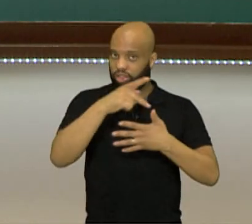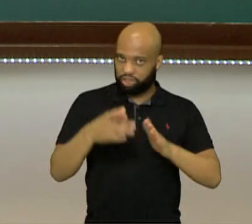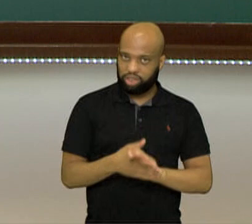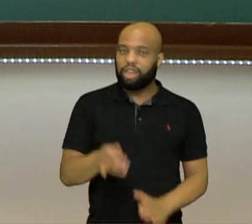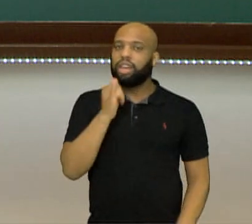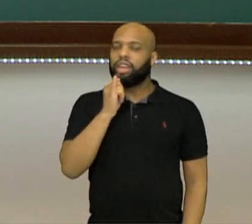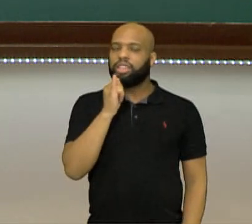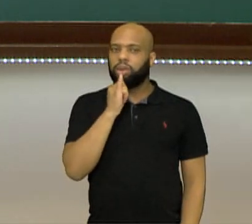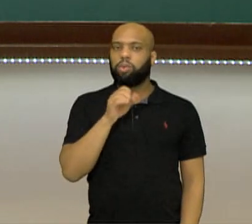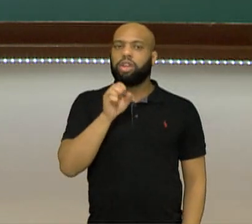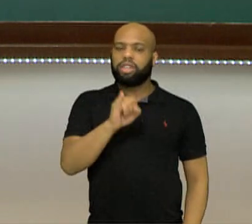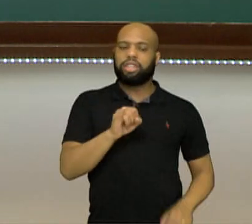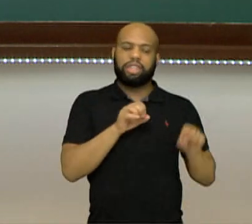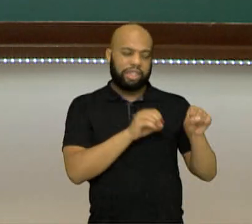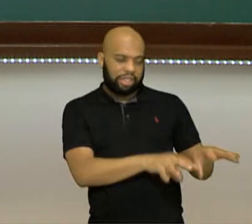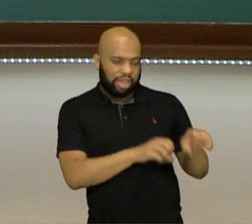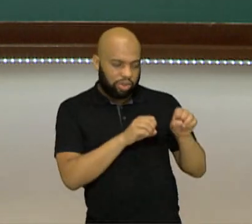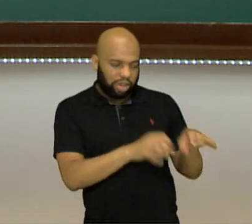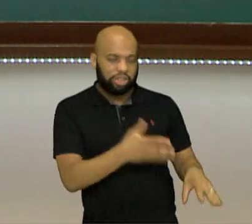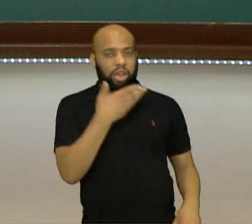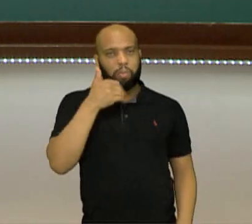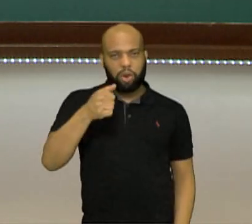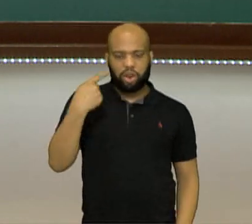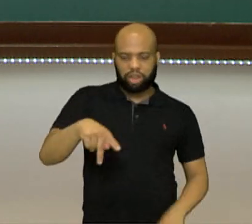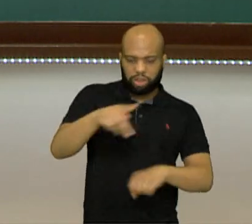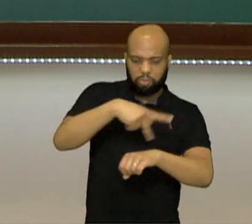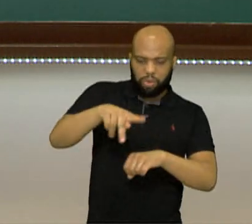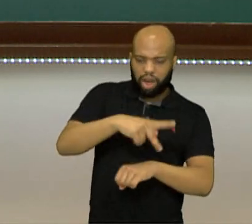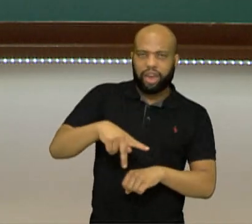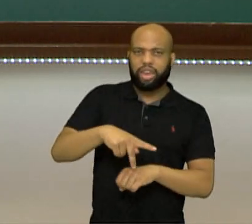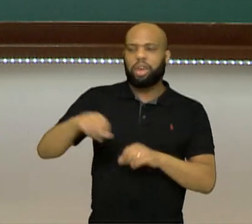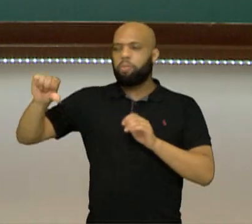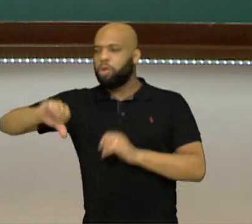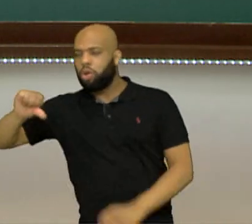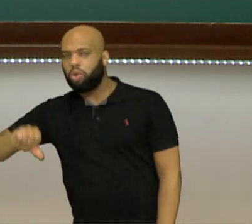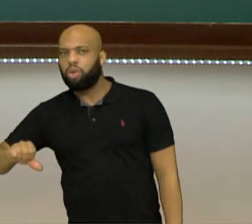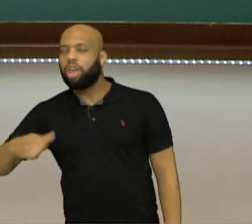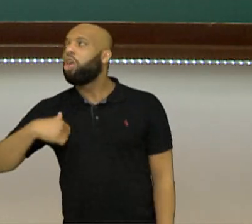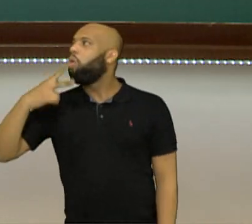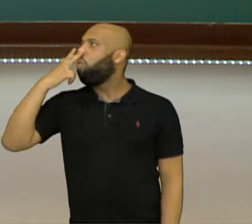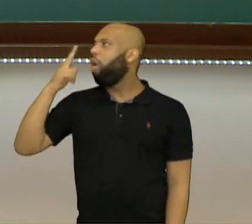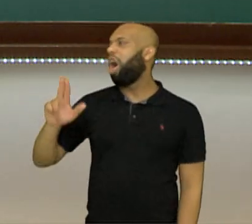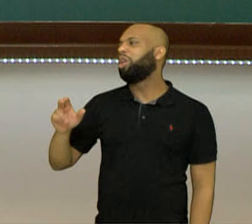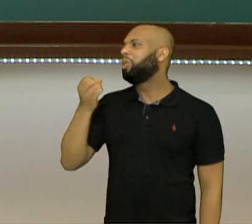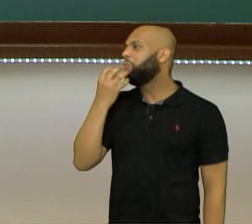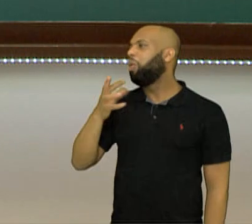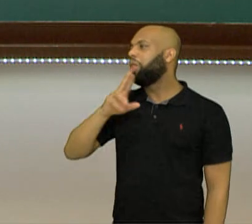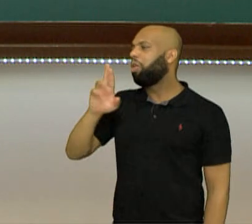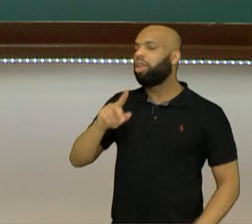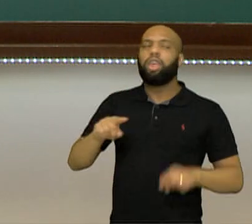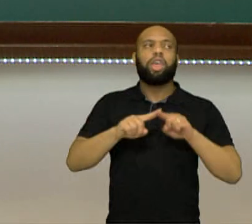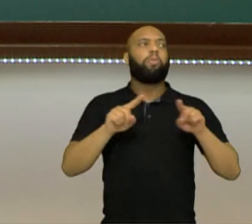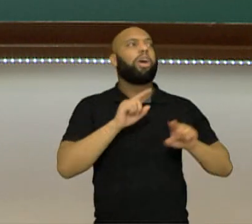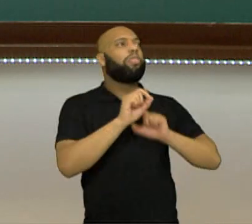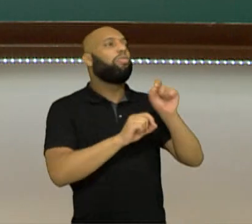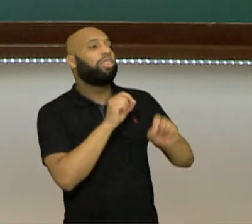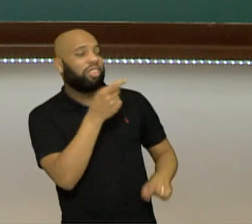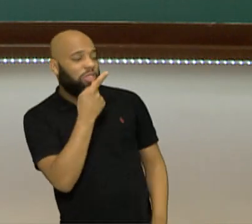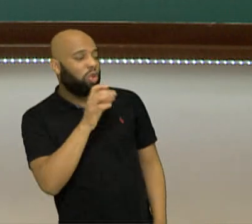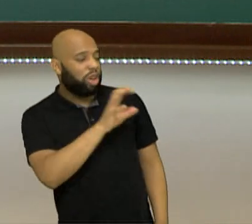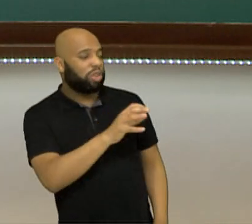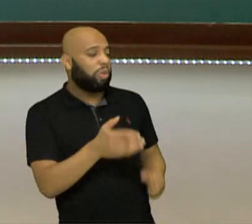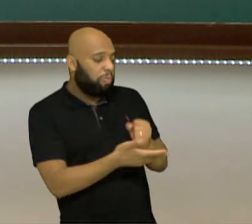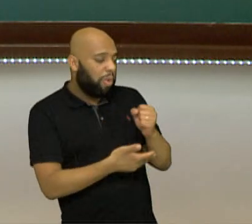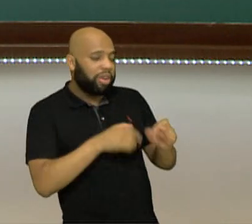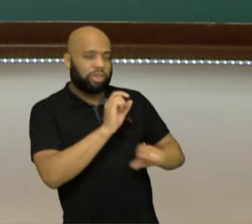ou piorou nos últimos anos. Mas eu acho que a educação nossa não está boa. Tá, mas e com base no que você fala? Você